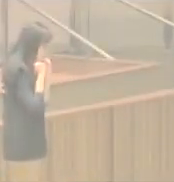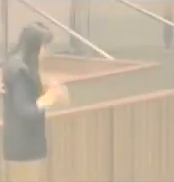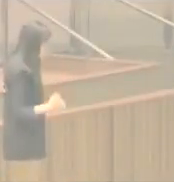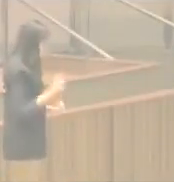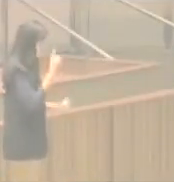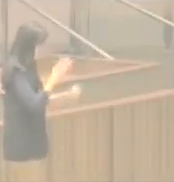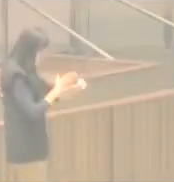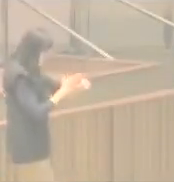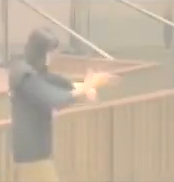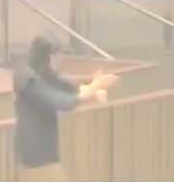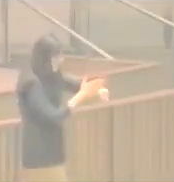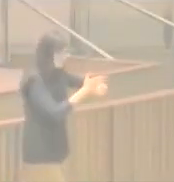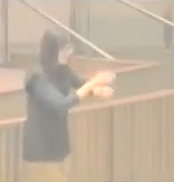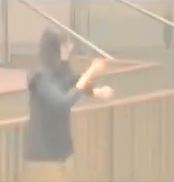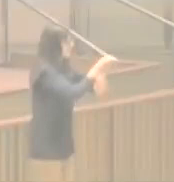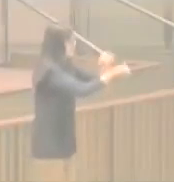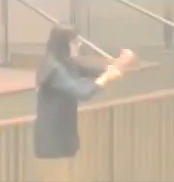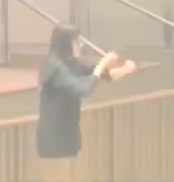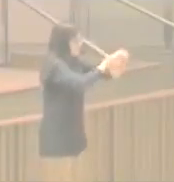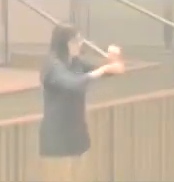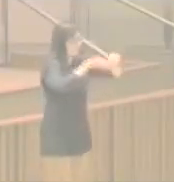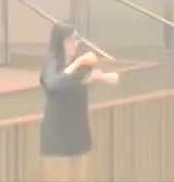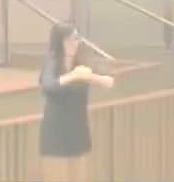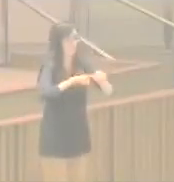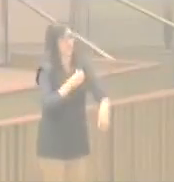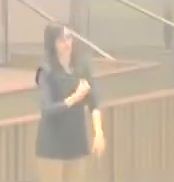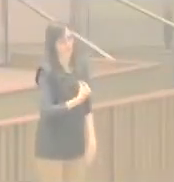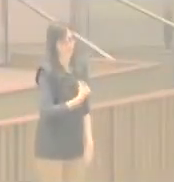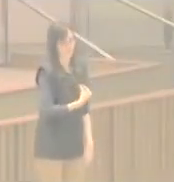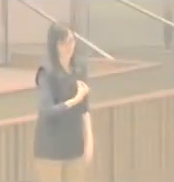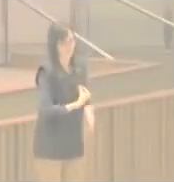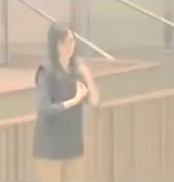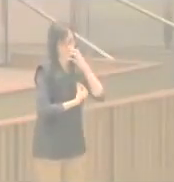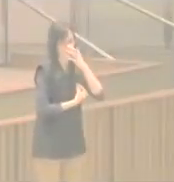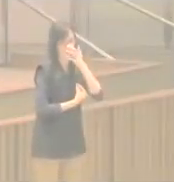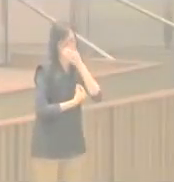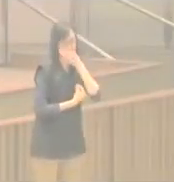poderosamente, promovendo restauração na nossa vida.